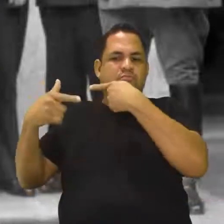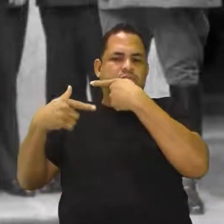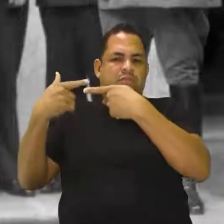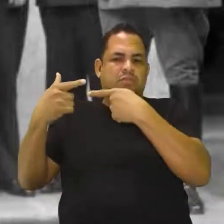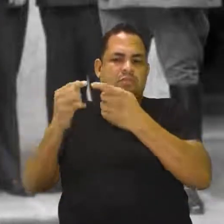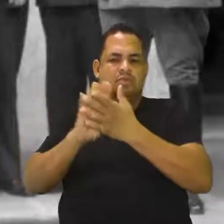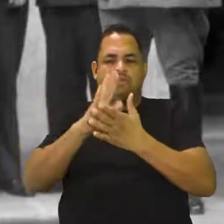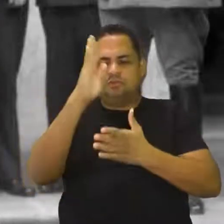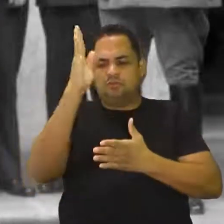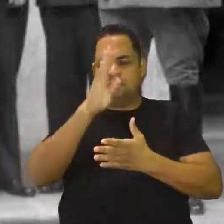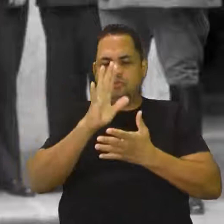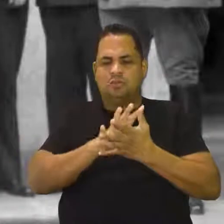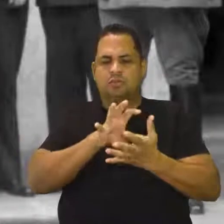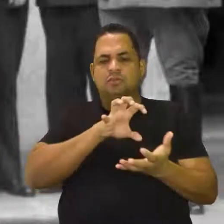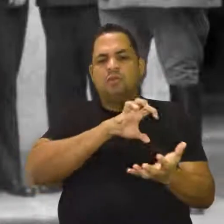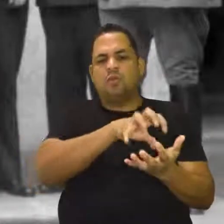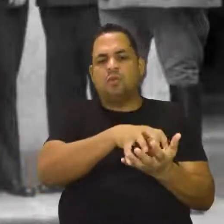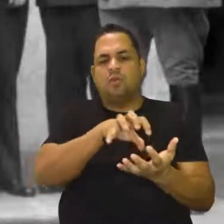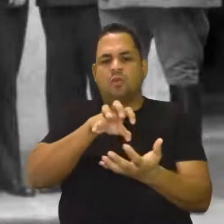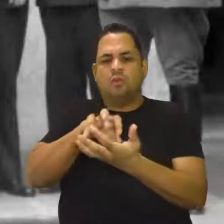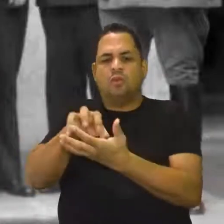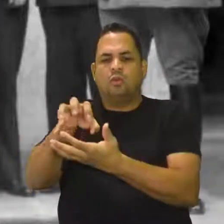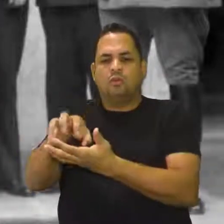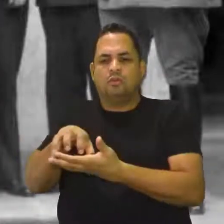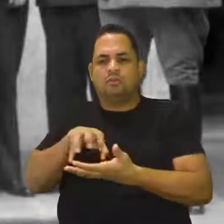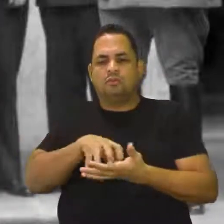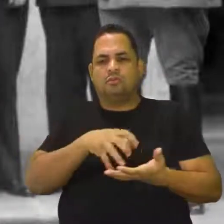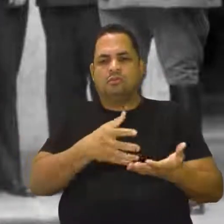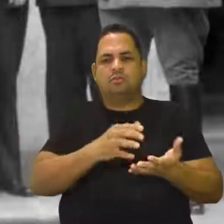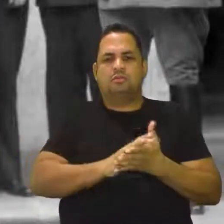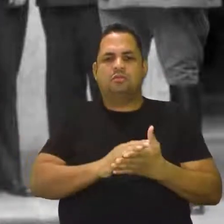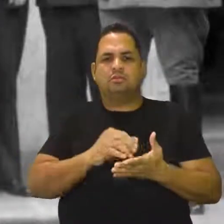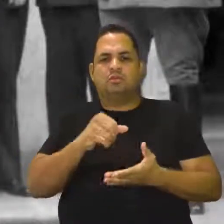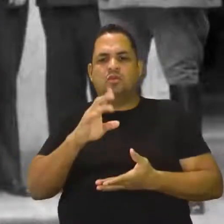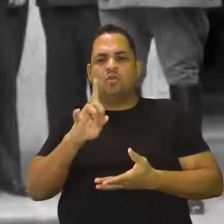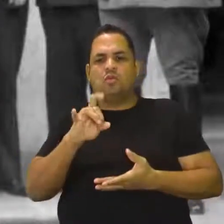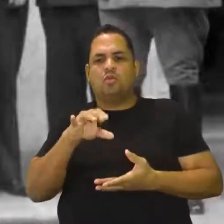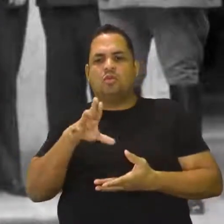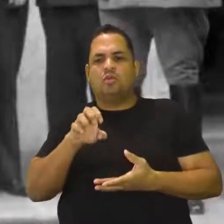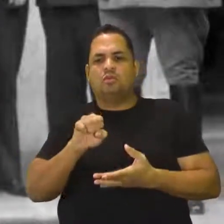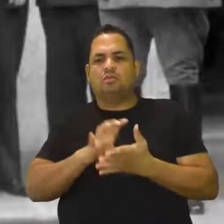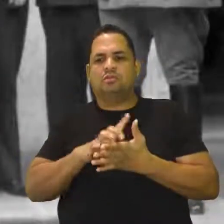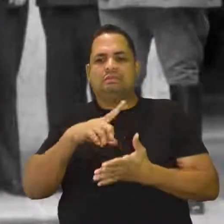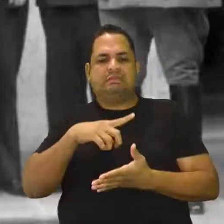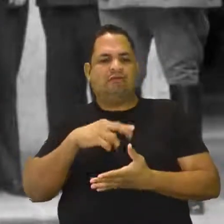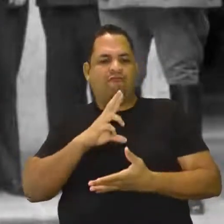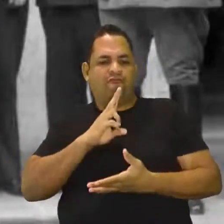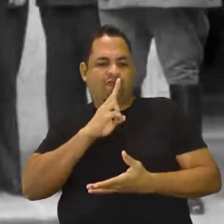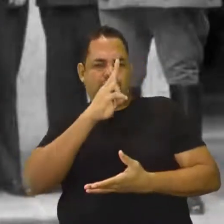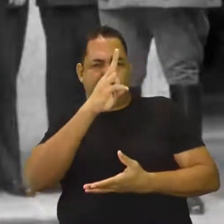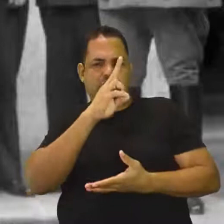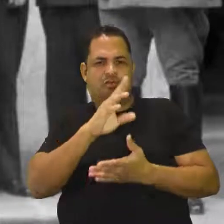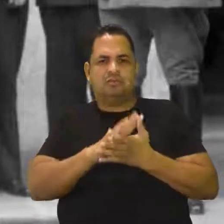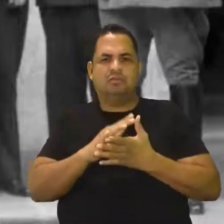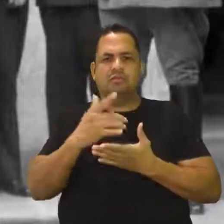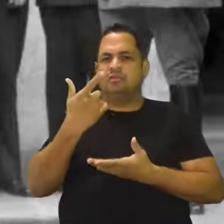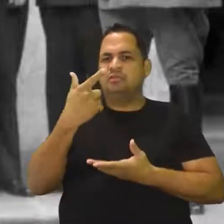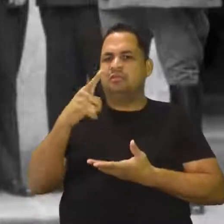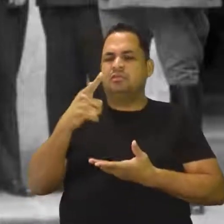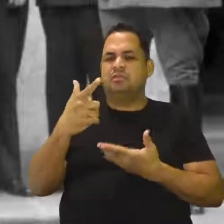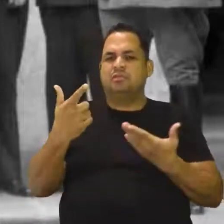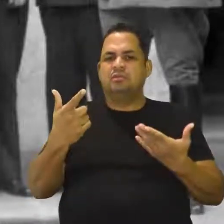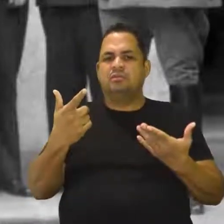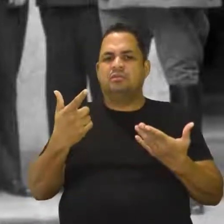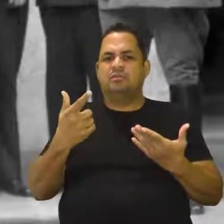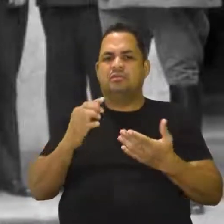colônia, então era muito difícil tirar esse poder local. Os coronéis ainda possuíam muita força, eles não tinham uma